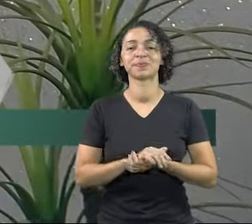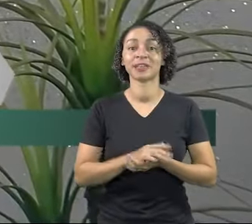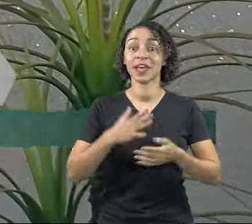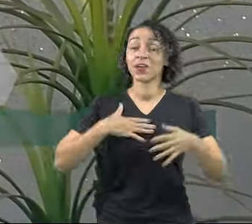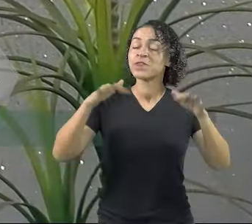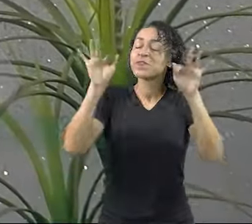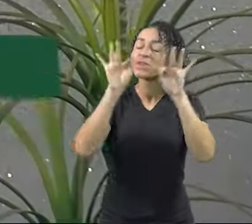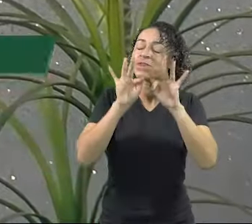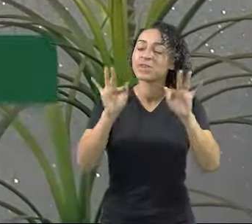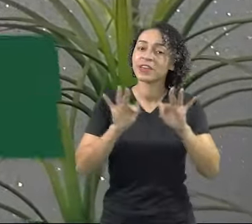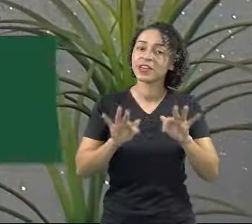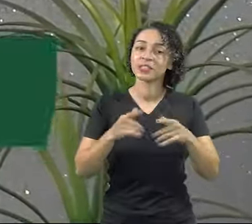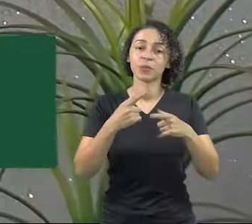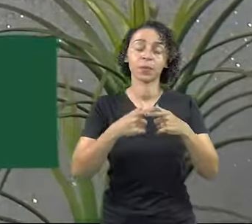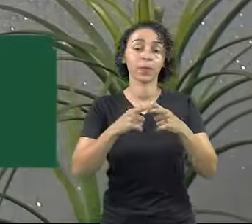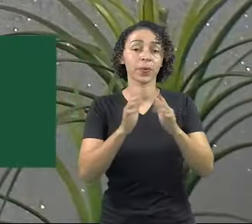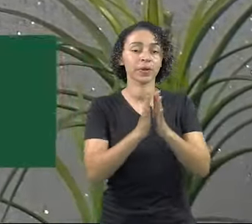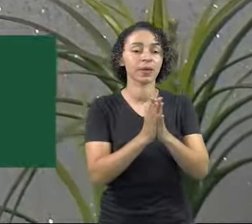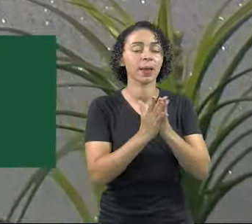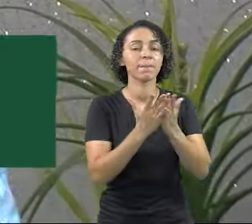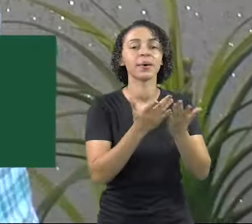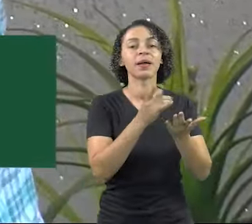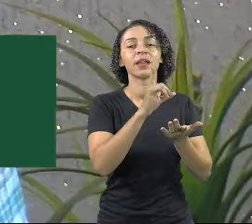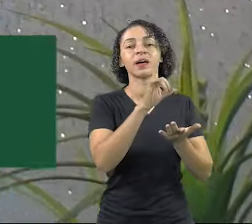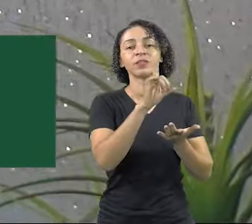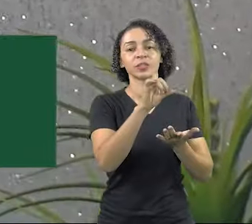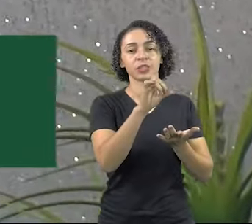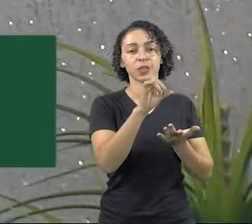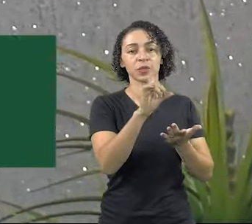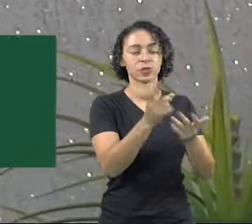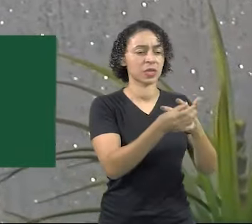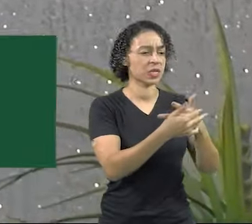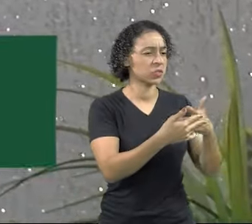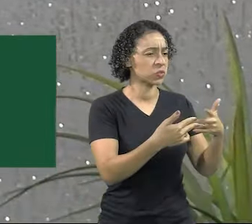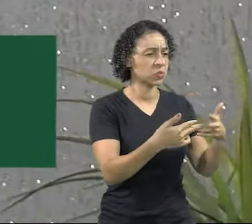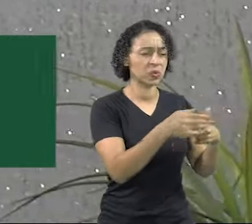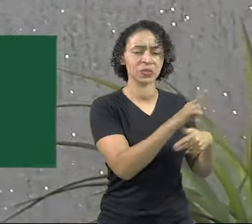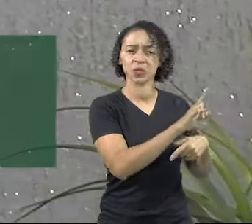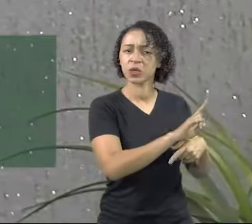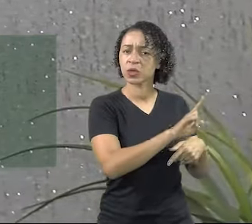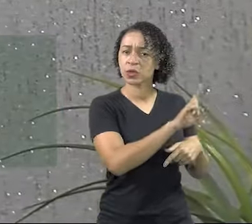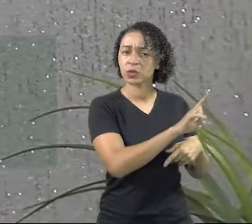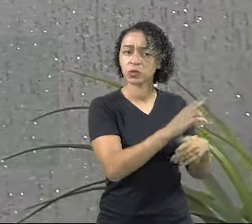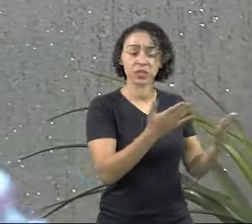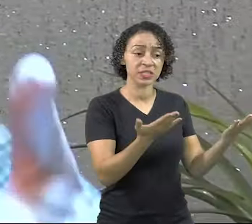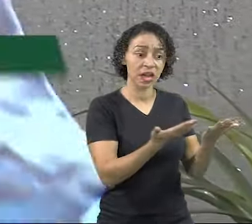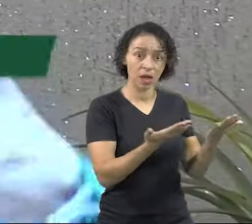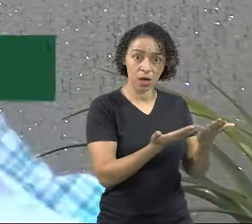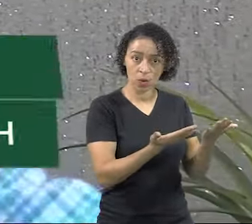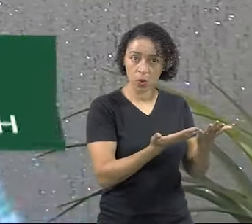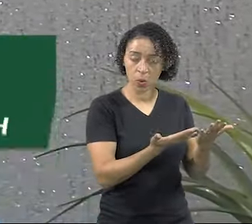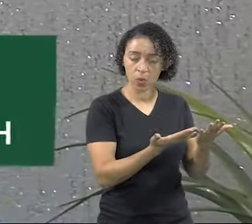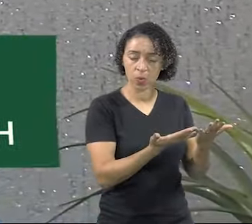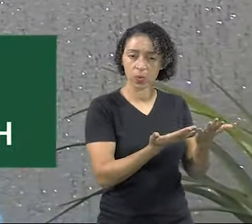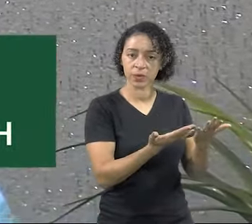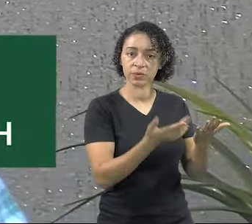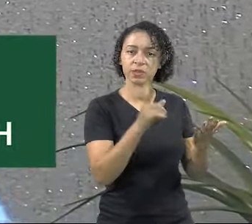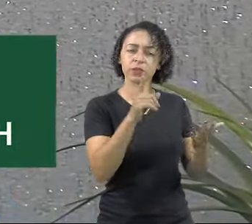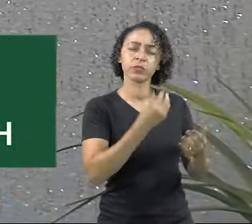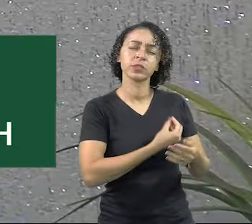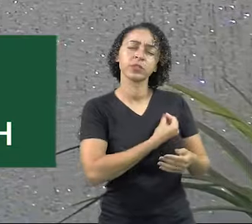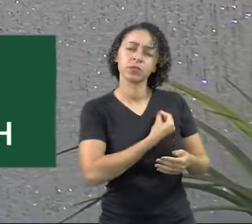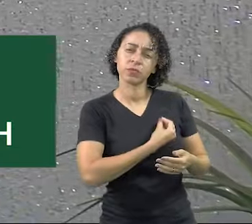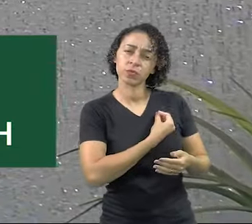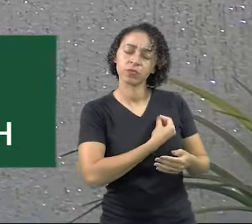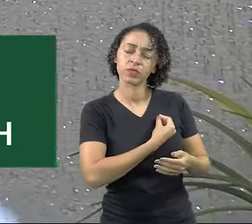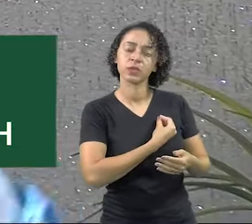Deus fico muito feliz porque a palavra de Deus aquilo que não é útil para esse momento que